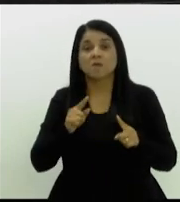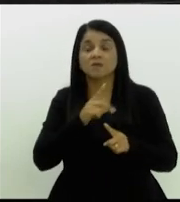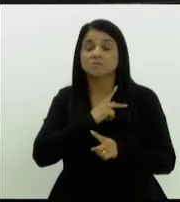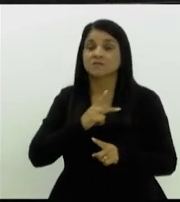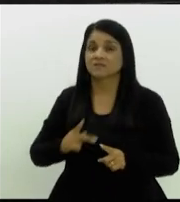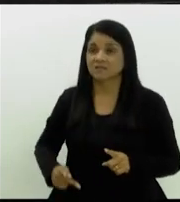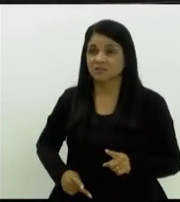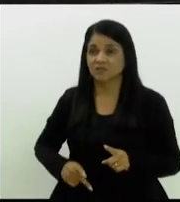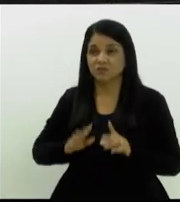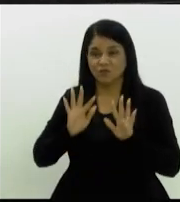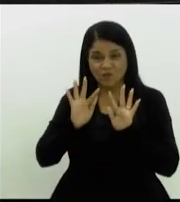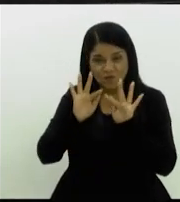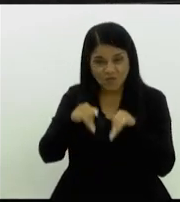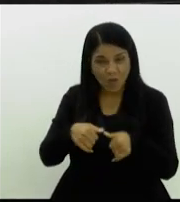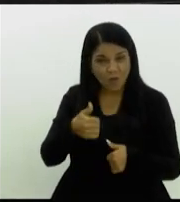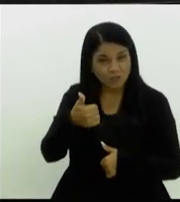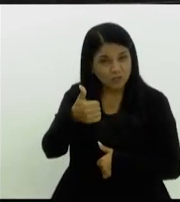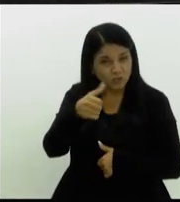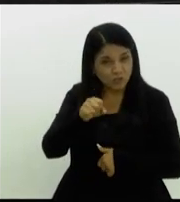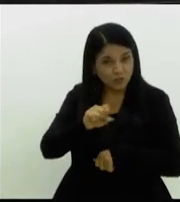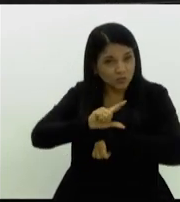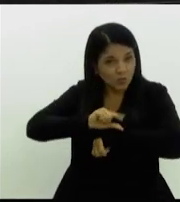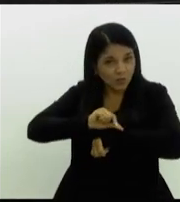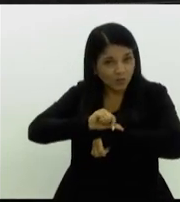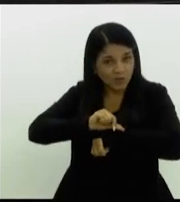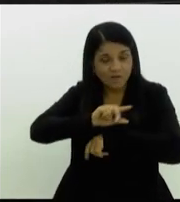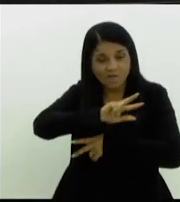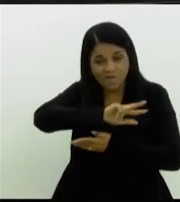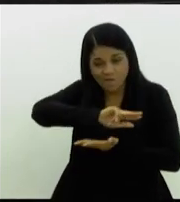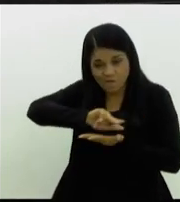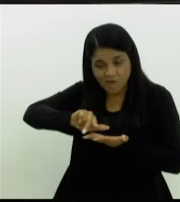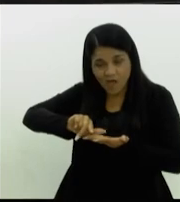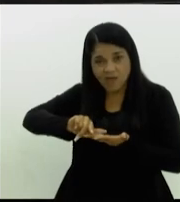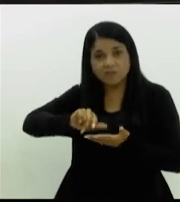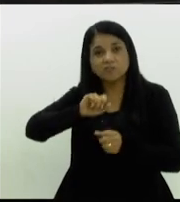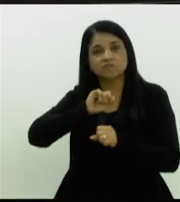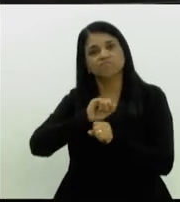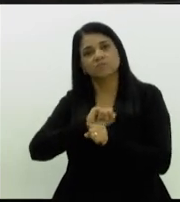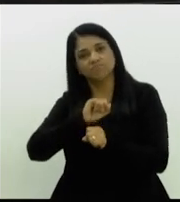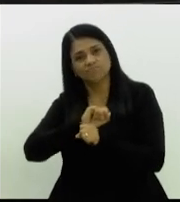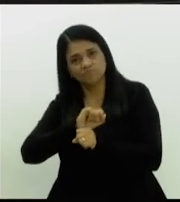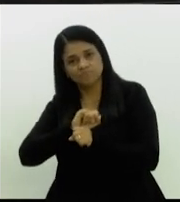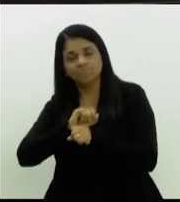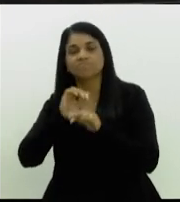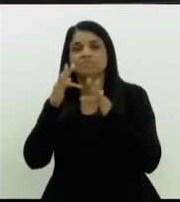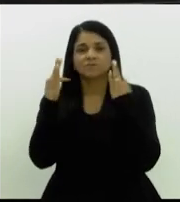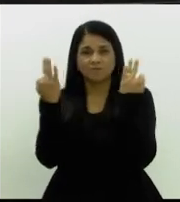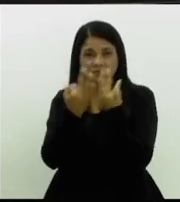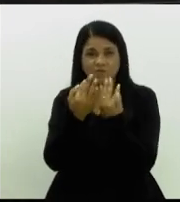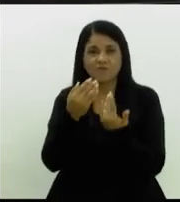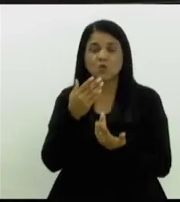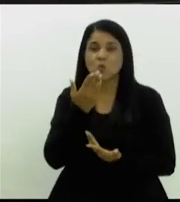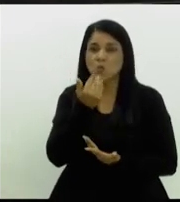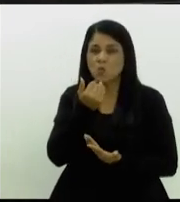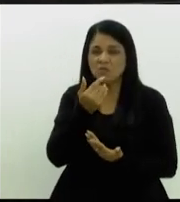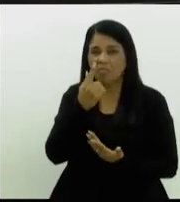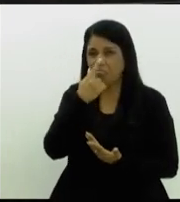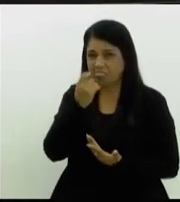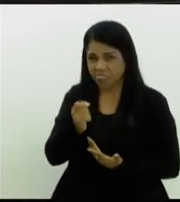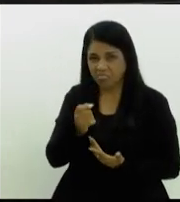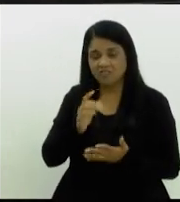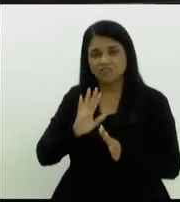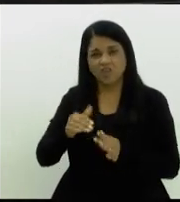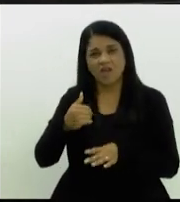final, às 18 horas, diversos deles ainda aguardavam lá, com comidas estragadas, com itens vencidos